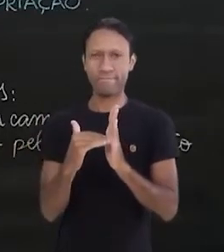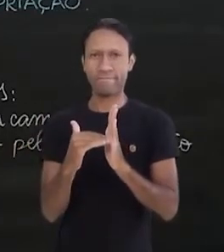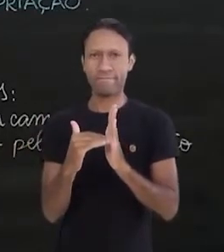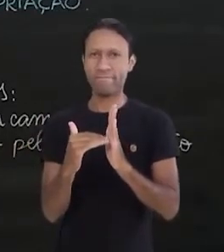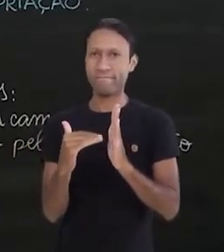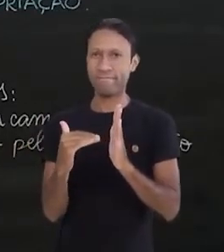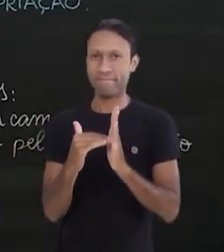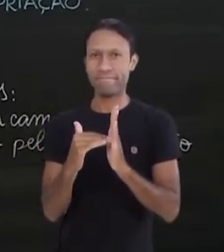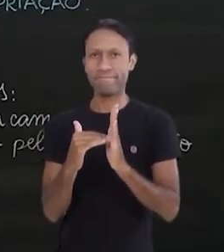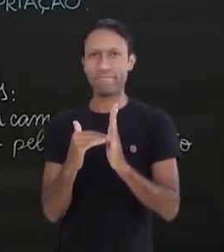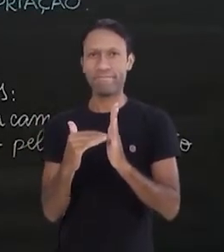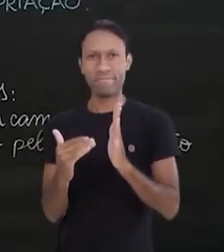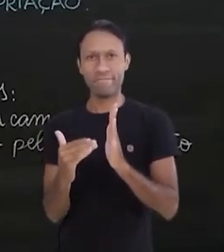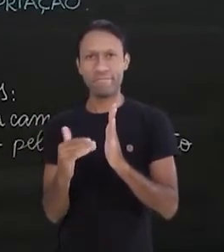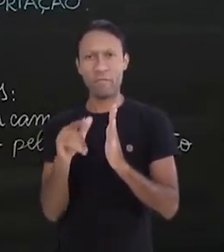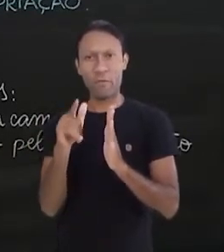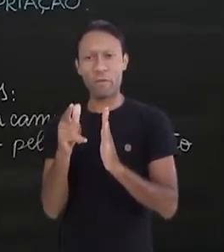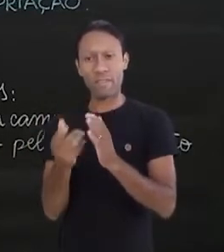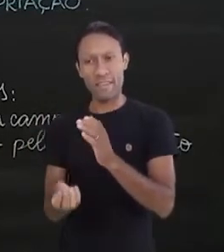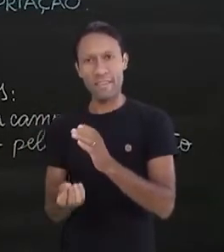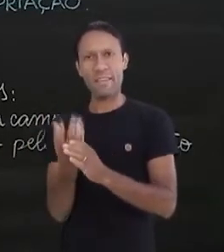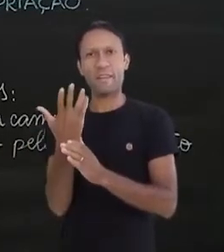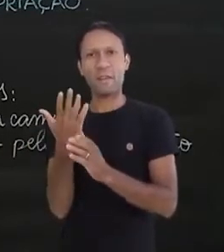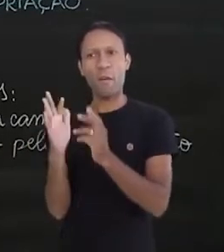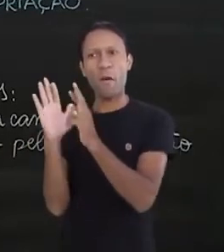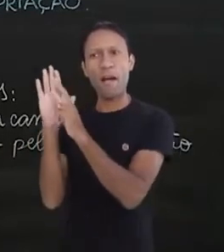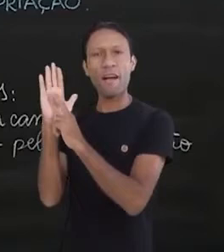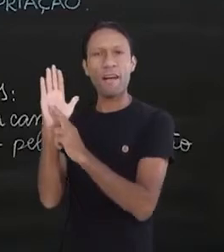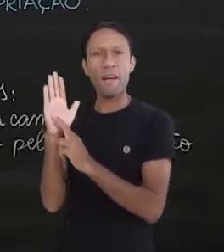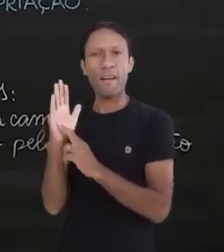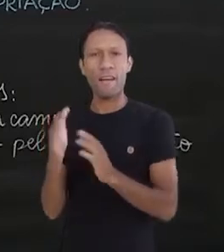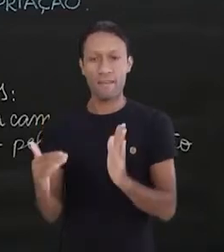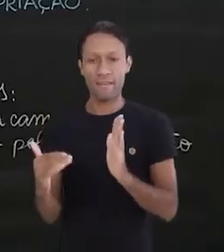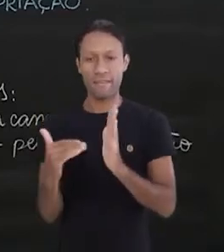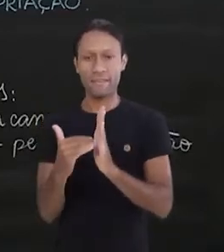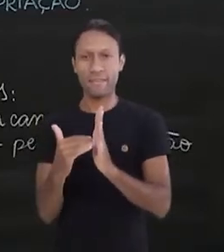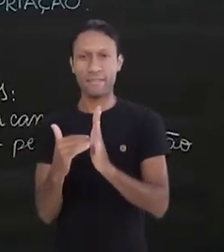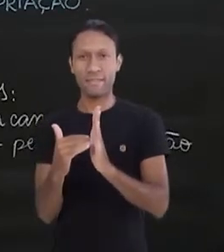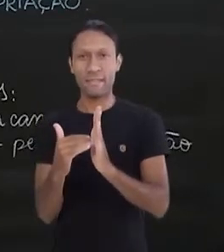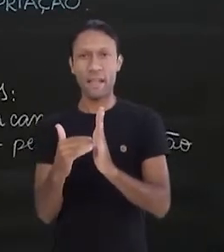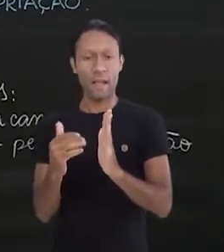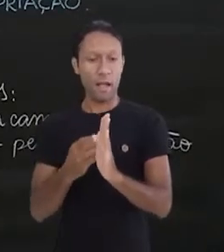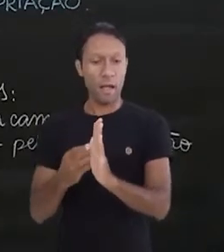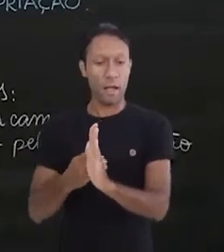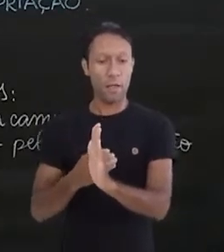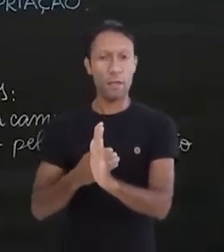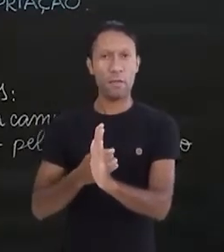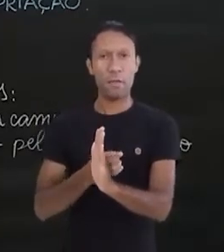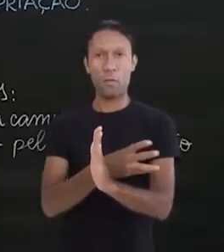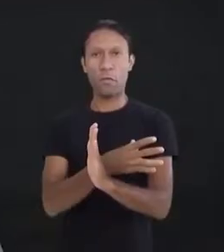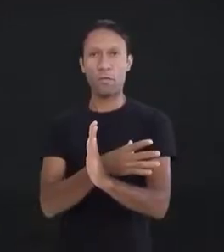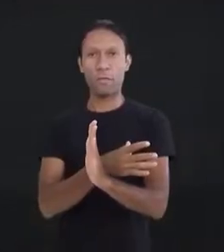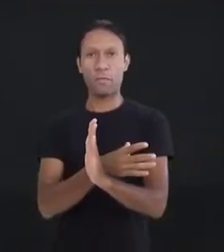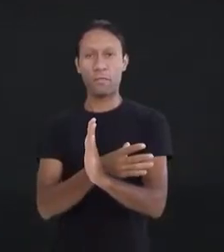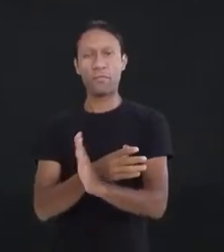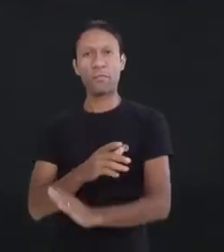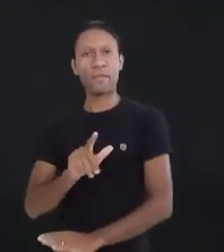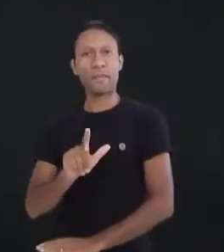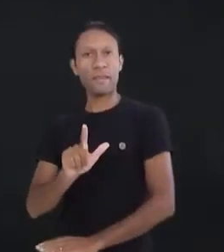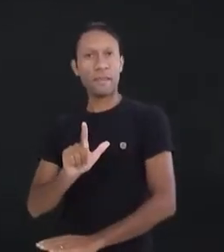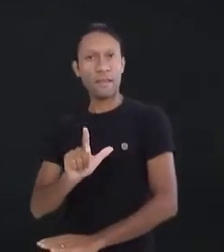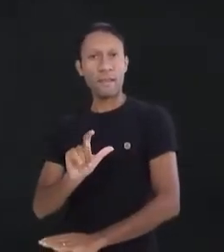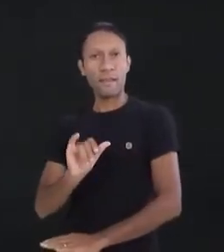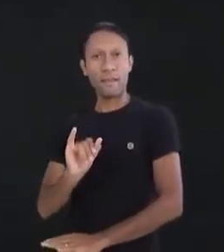você criou, o critério, para um novo critério. Aqui nós temos o limite. O